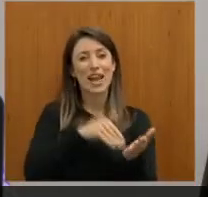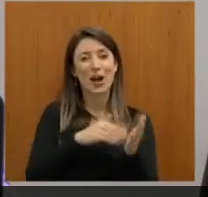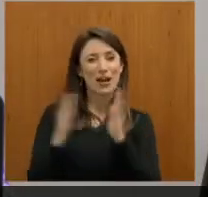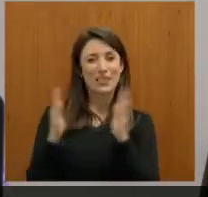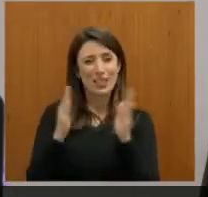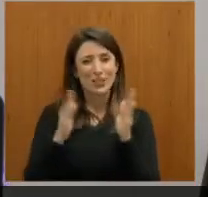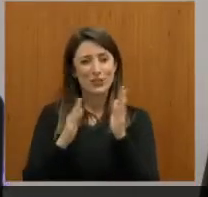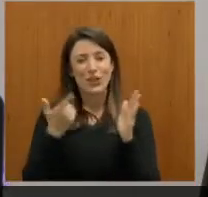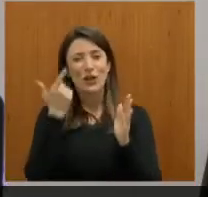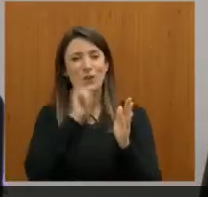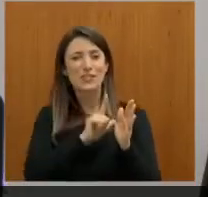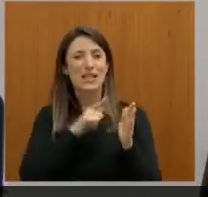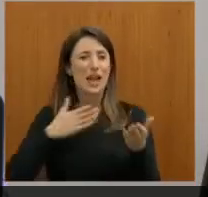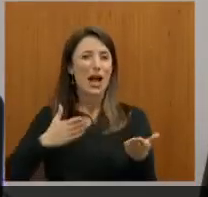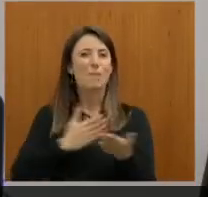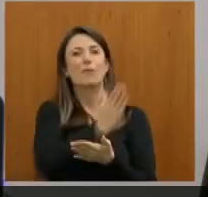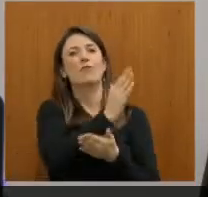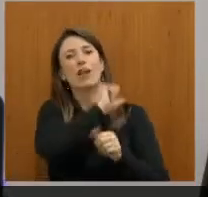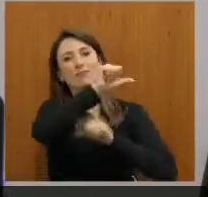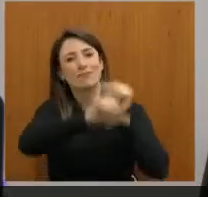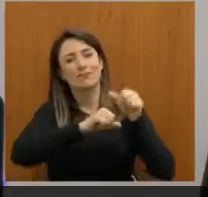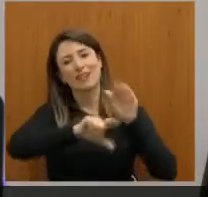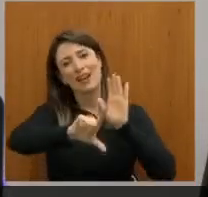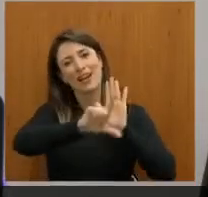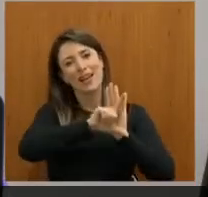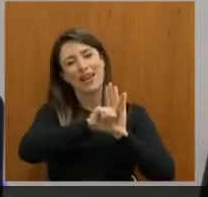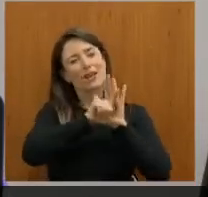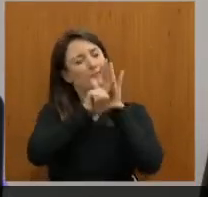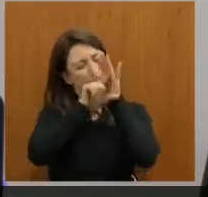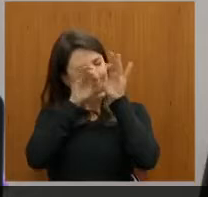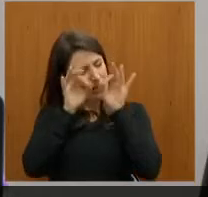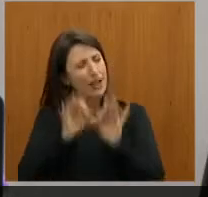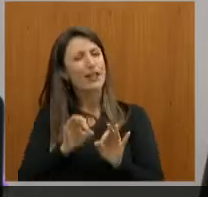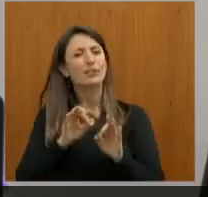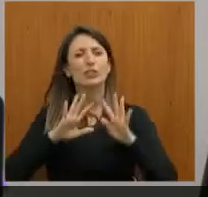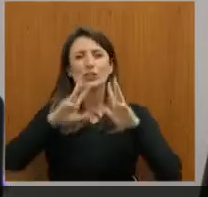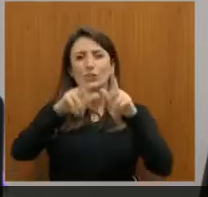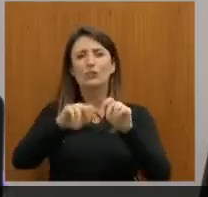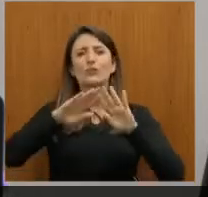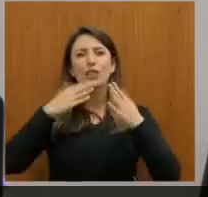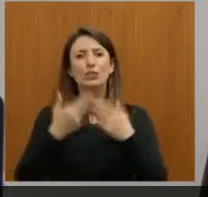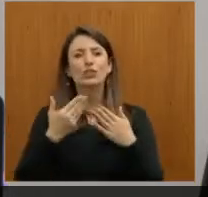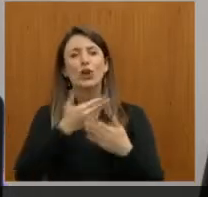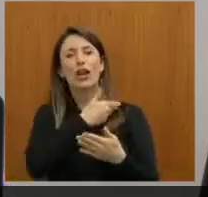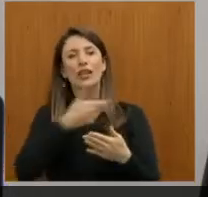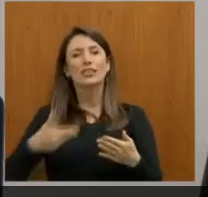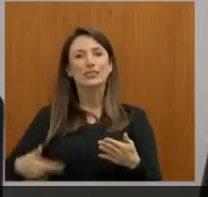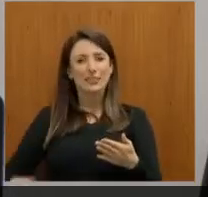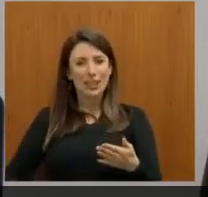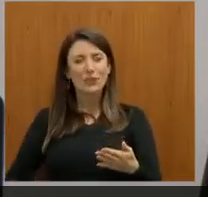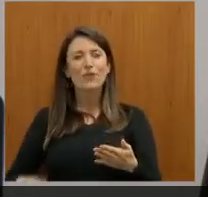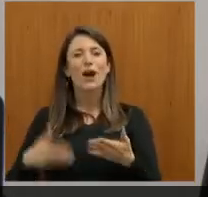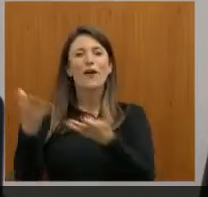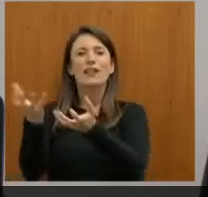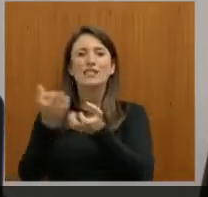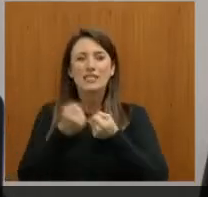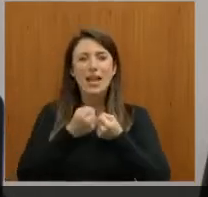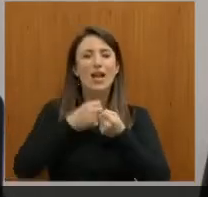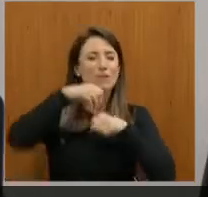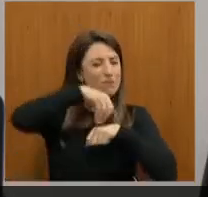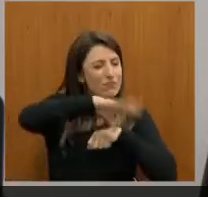transformá-lo numa legislação de modo a garantir que as escolas estaduais possam trabalhar esse conteúdo